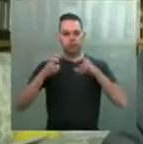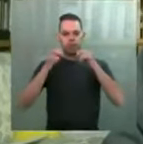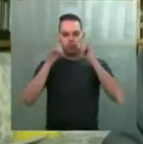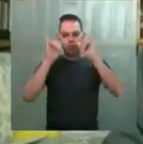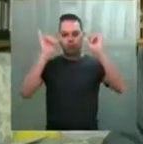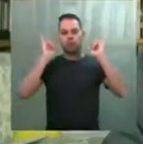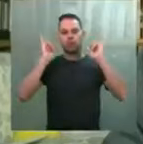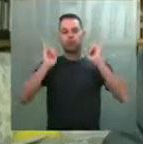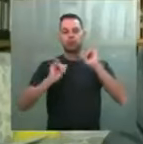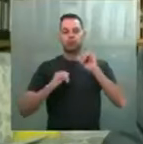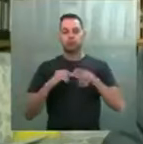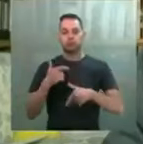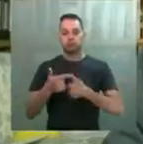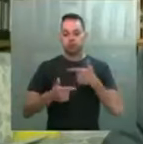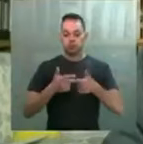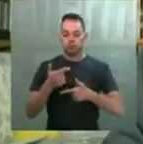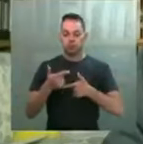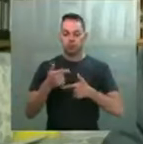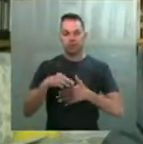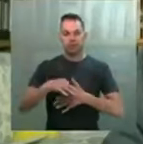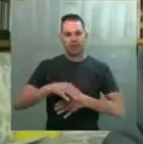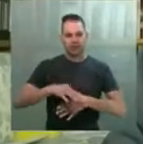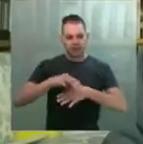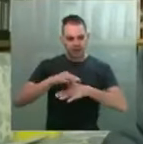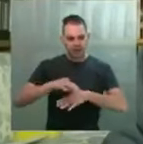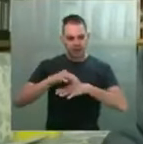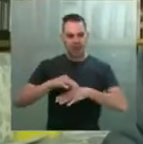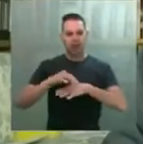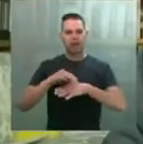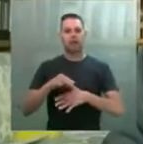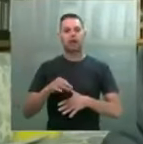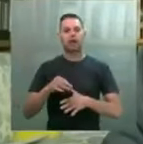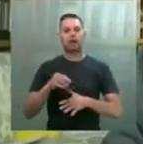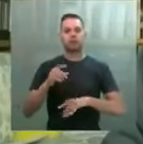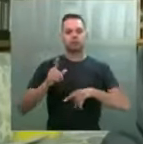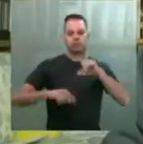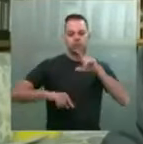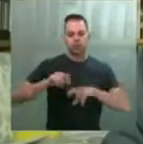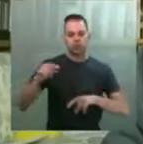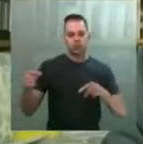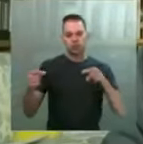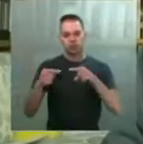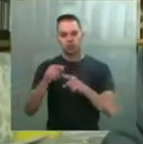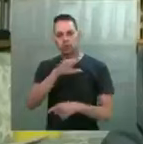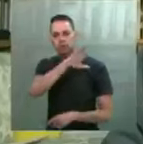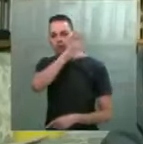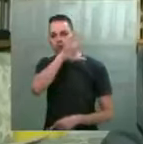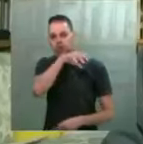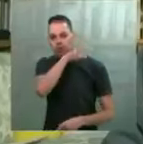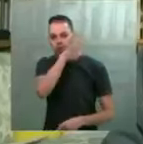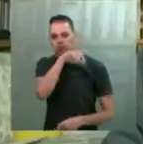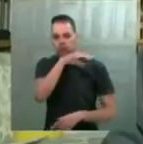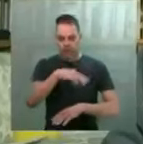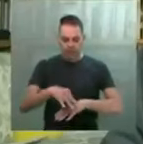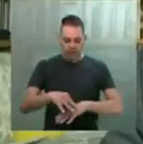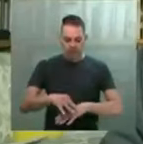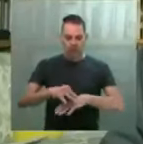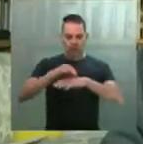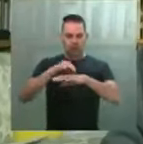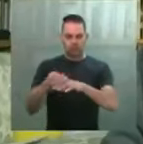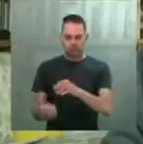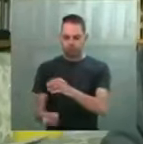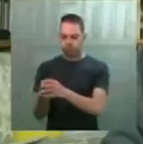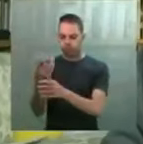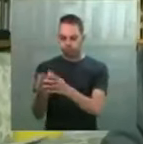Essa demanda crescente de carne, de produtos animais, e mais carne tem sido produzida